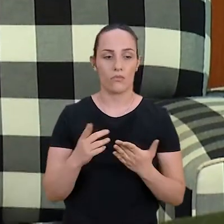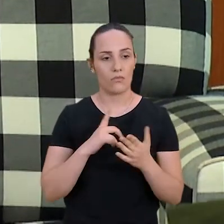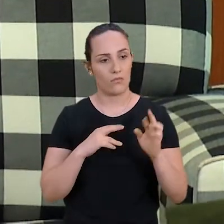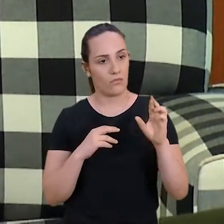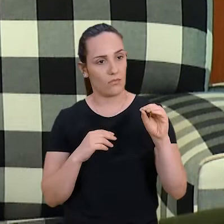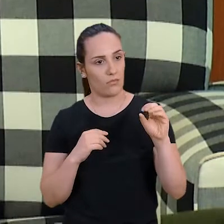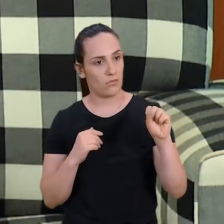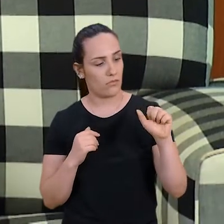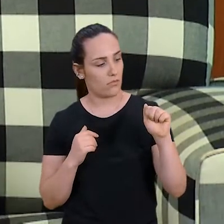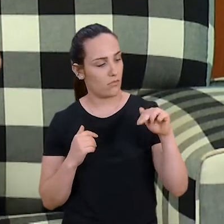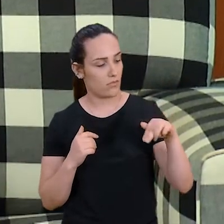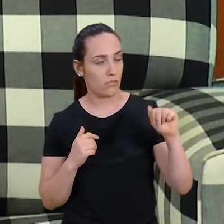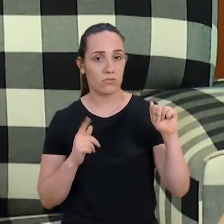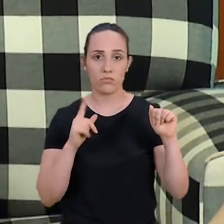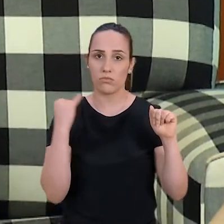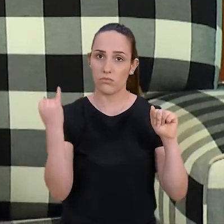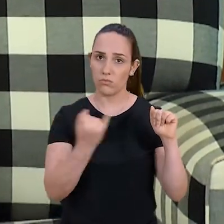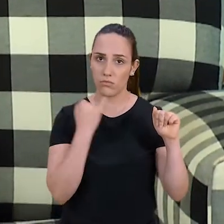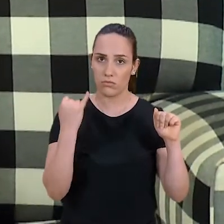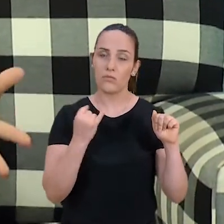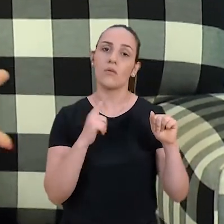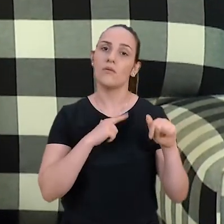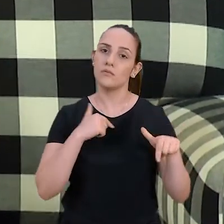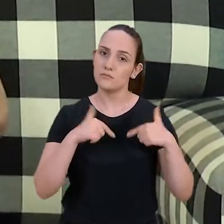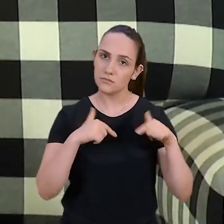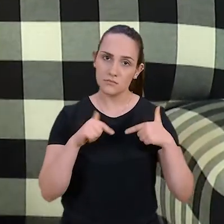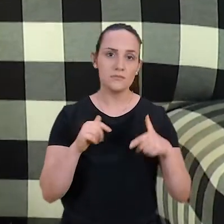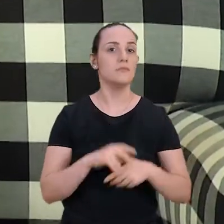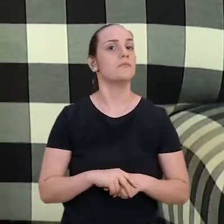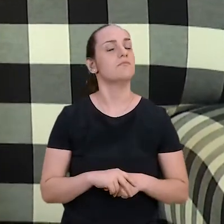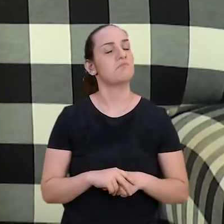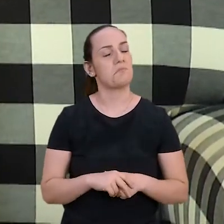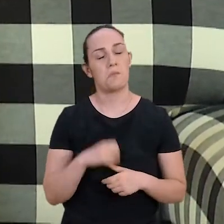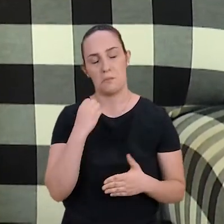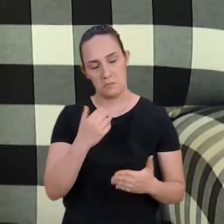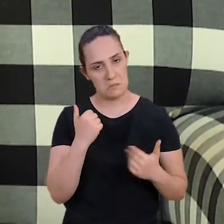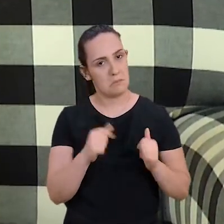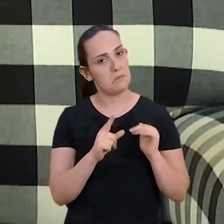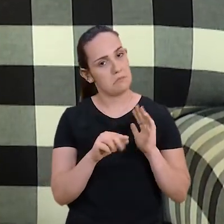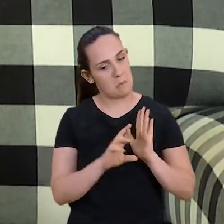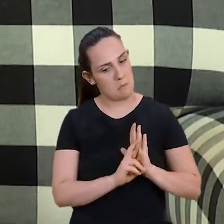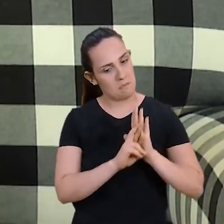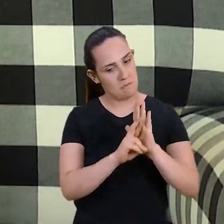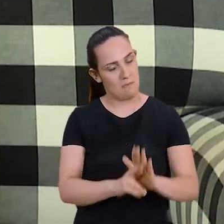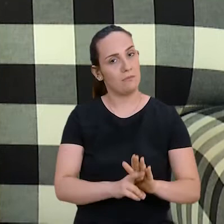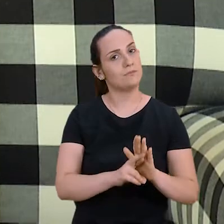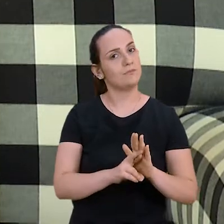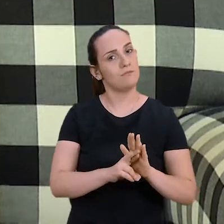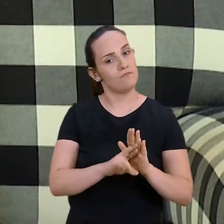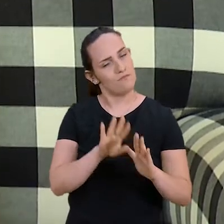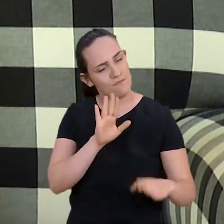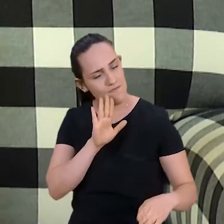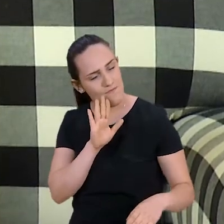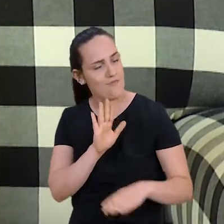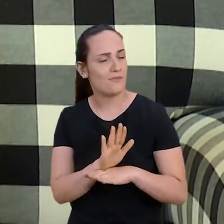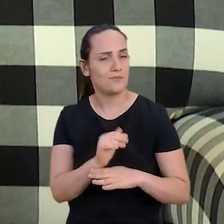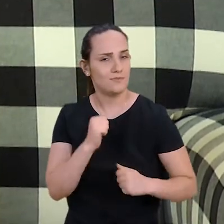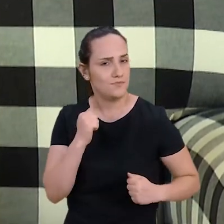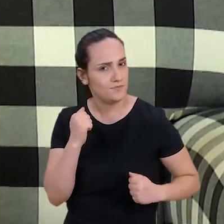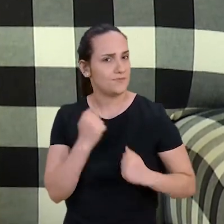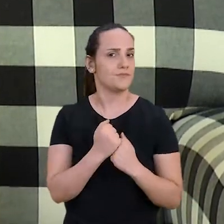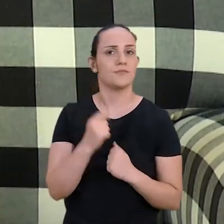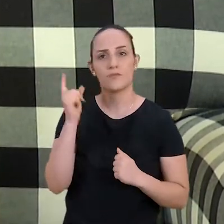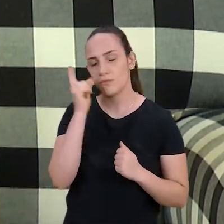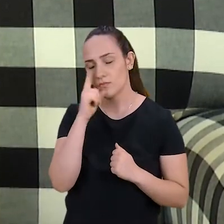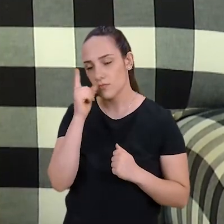de uma associação importante, que faz um trabalho representativo de assistência, né, de rede de apoio a